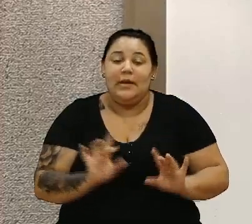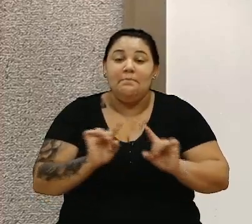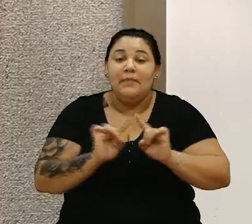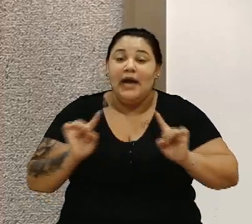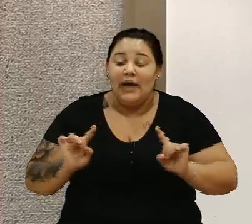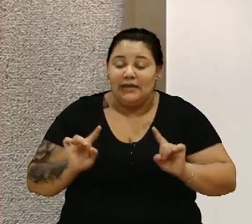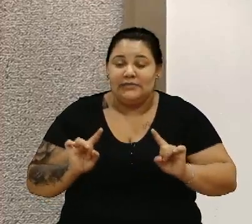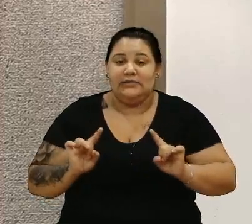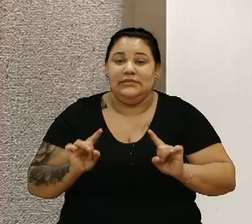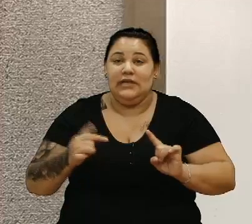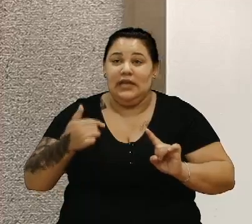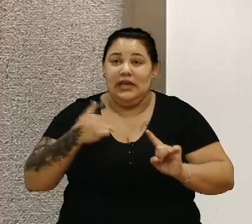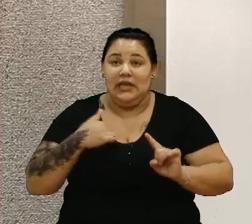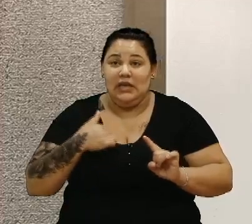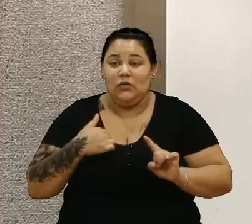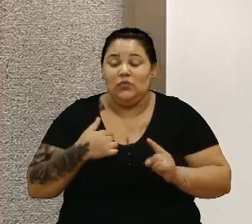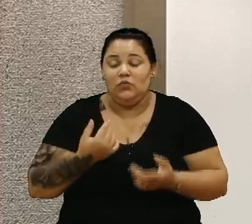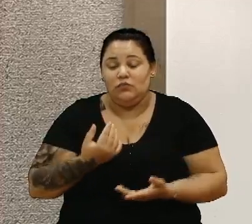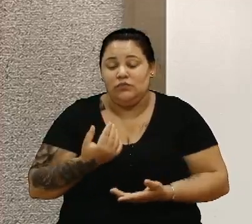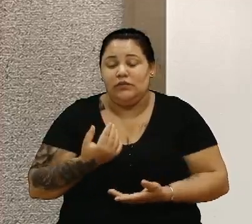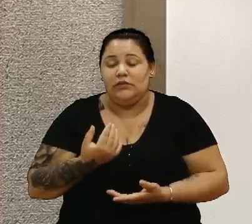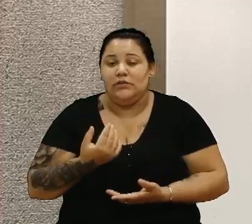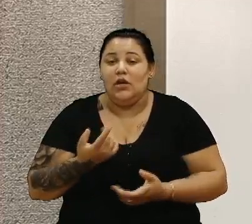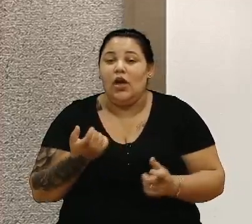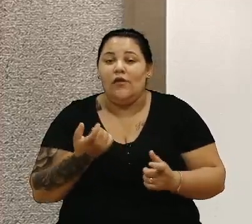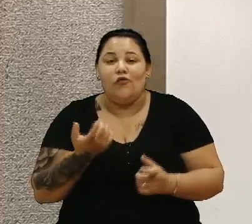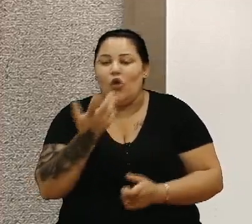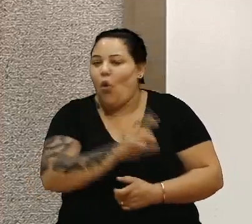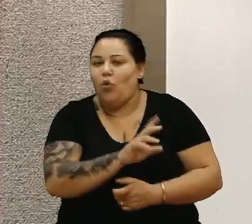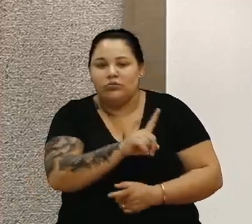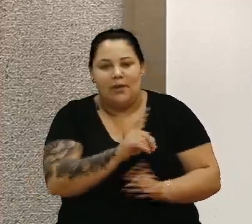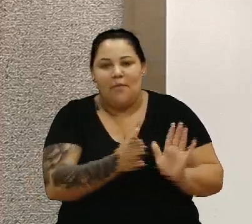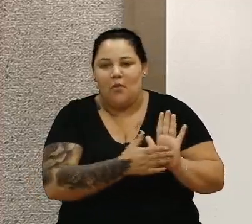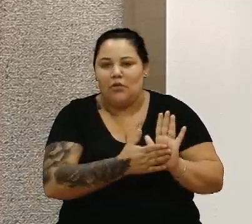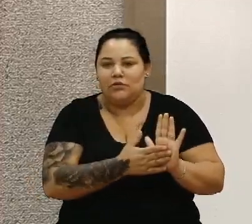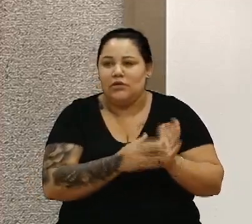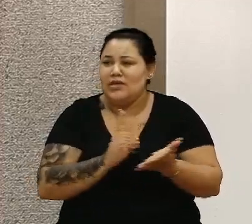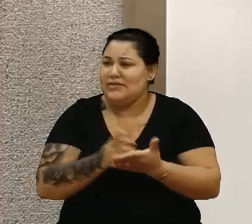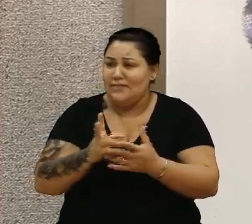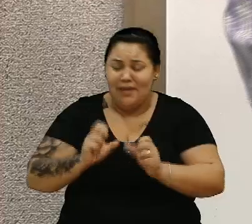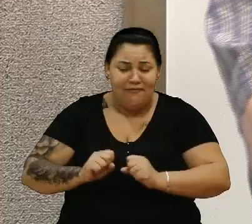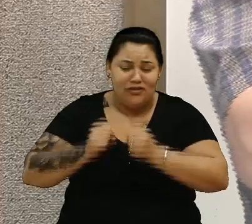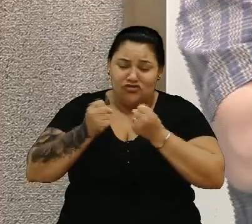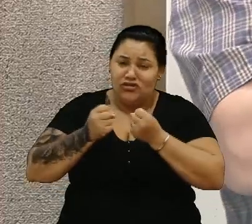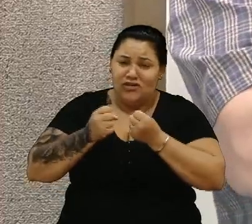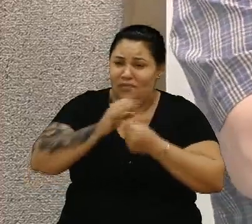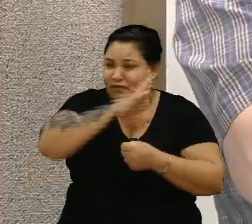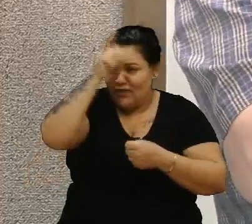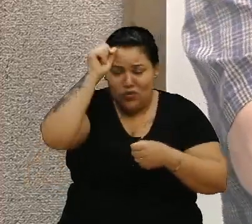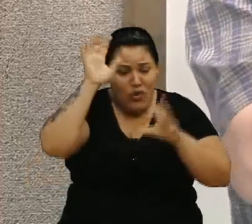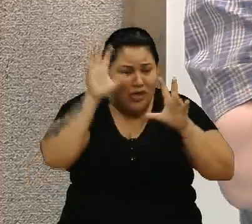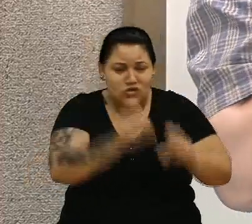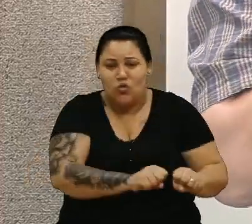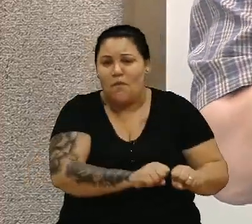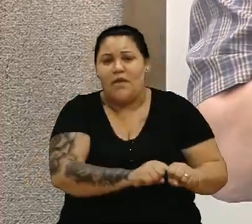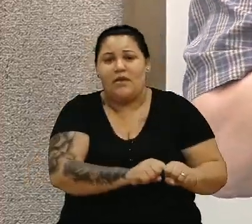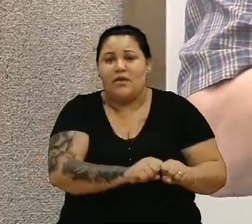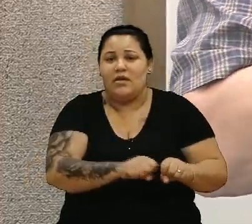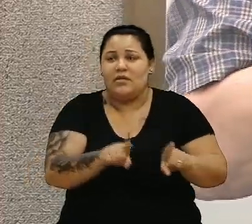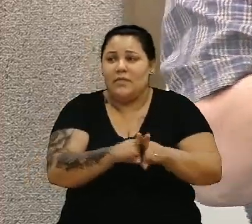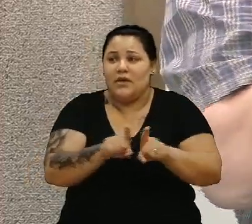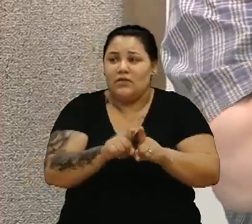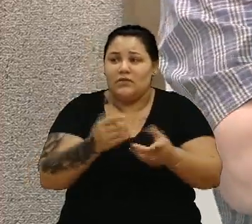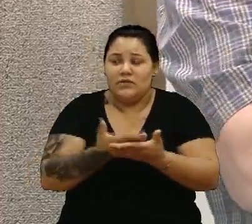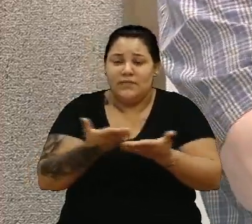eu, contrariamente a essa proposta, sempre defendi que a prefeitura assumisse. Que a prefeitura assumisse aquele